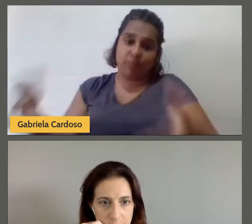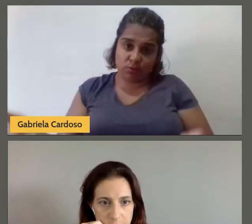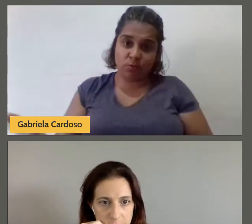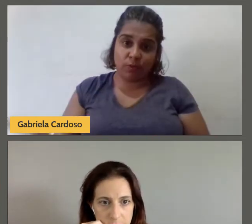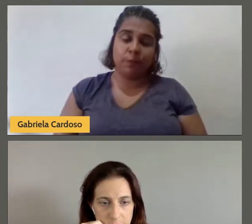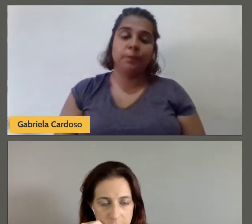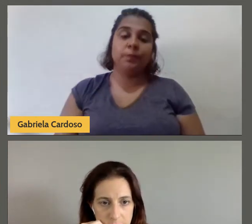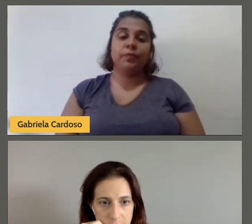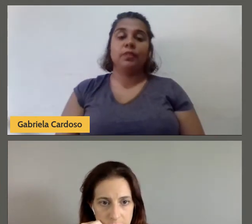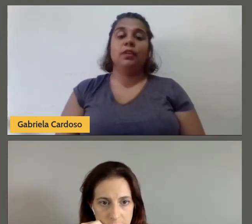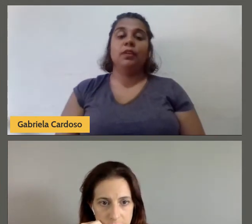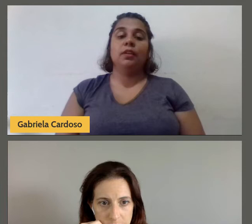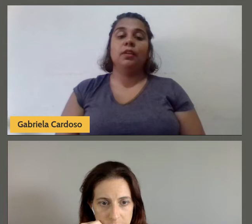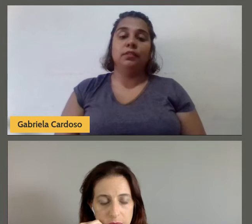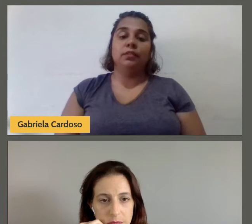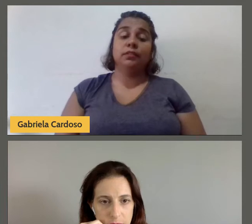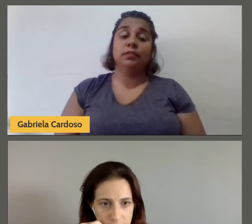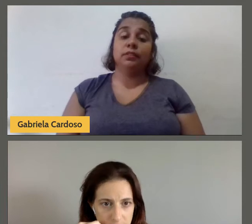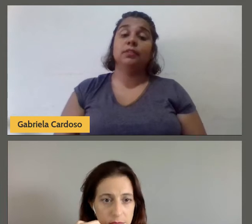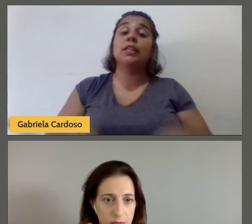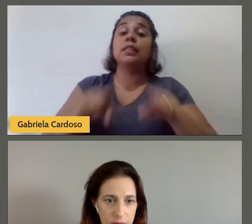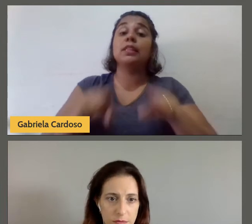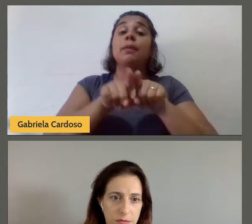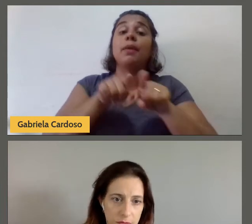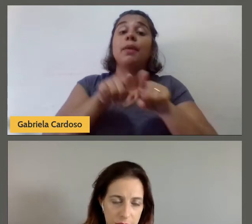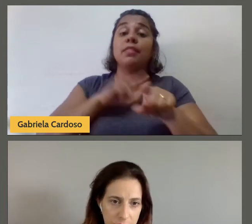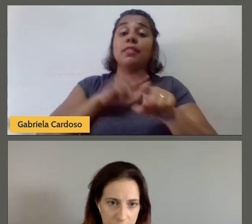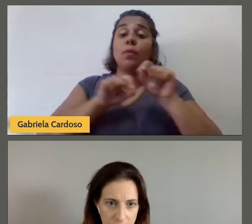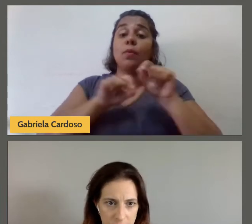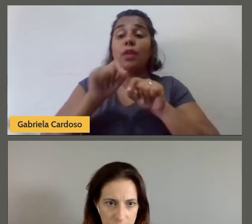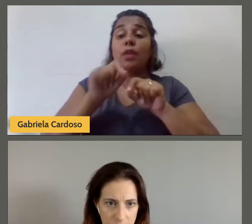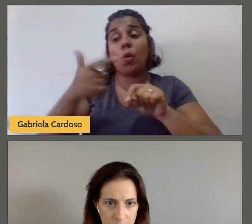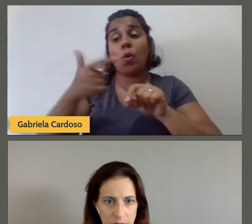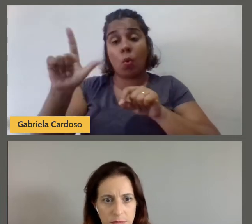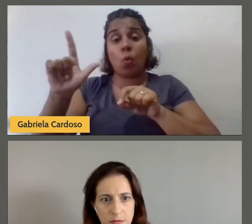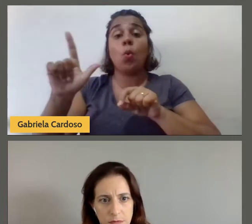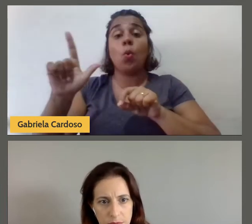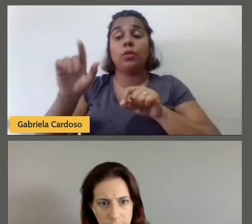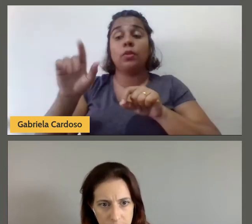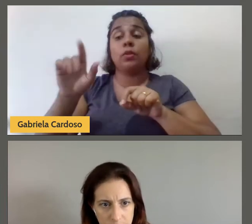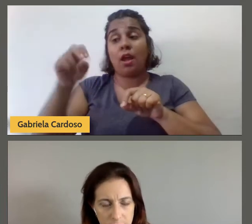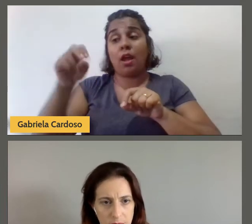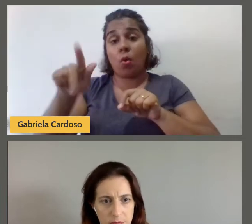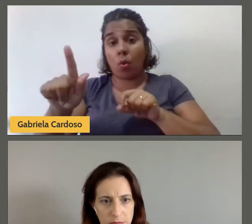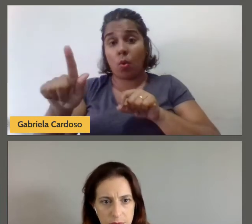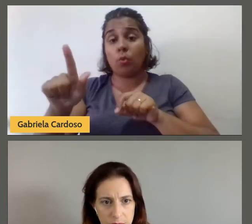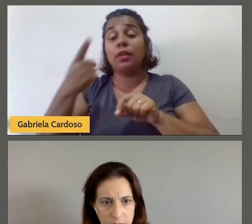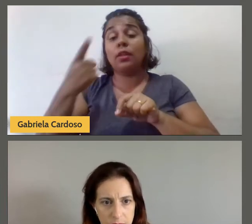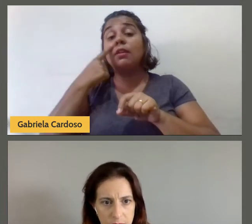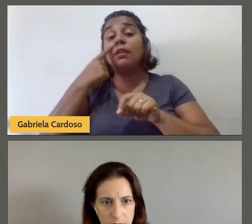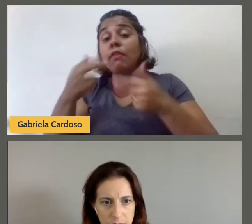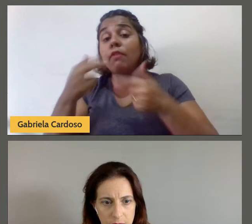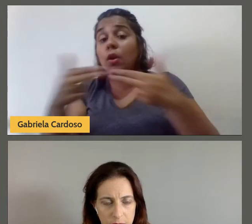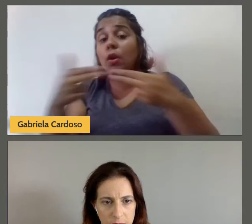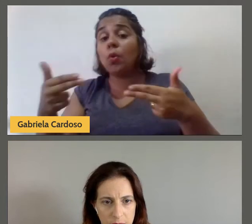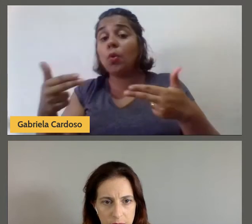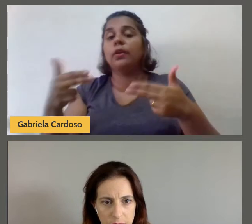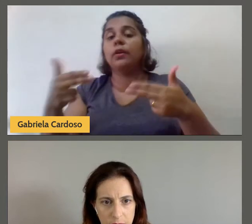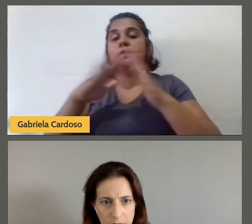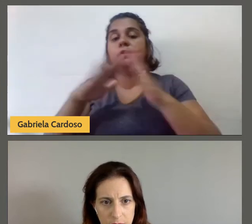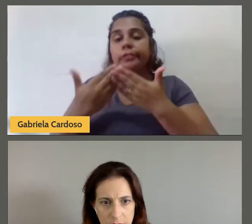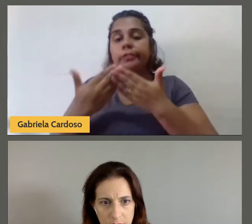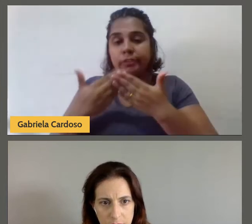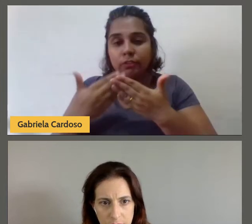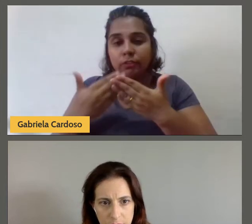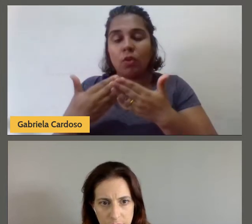gente também conecta com outras organizações que fazem essa questão de creche, né, de escola, que apoiam, enfim, a própria